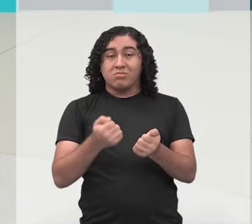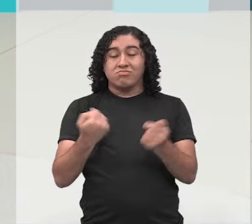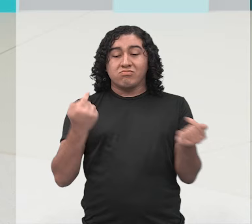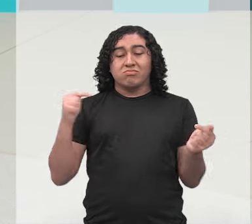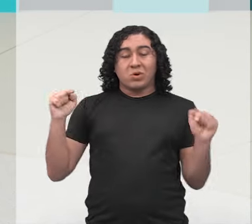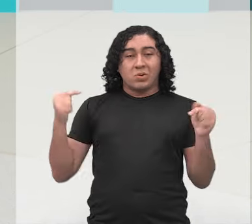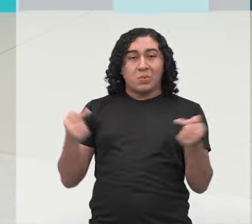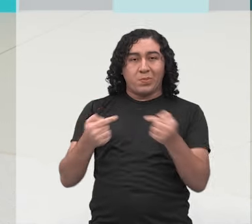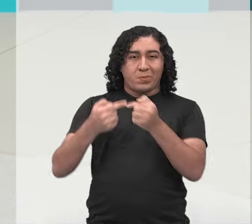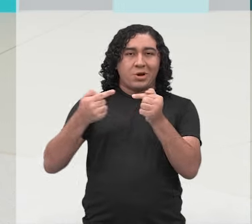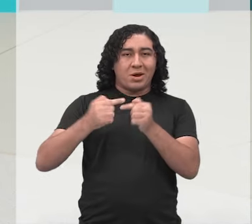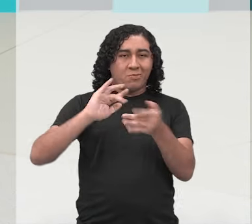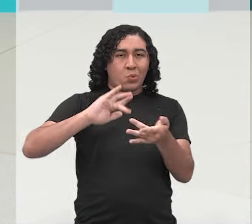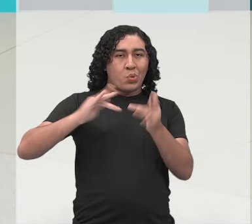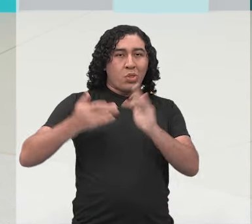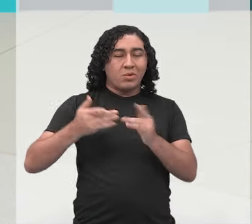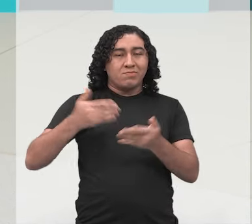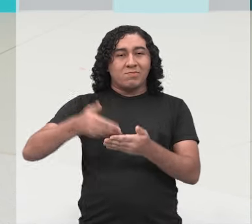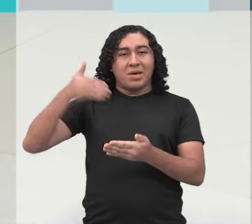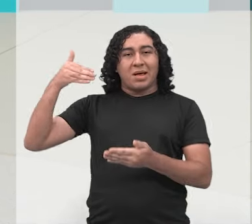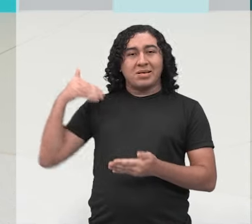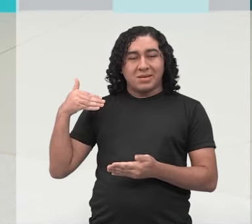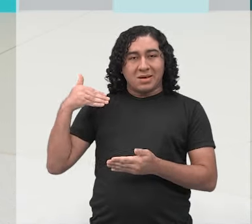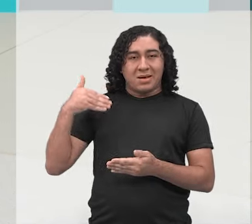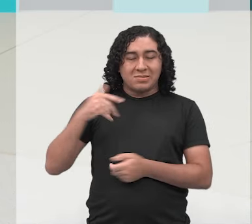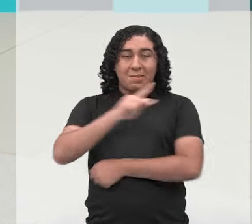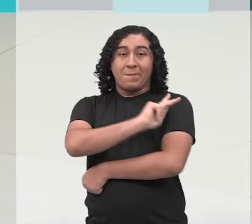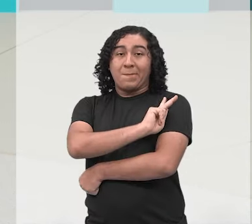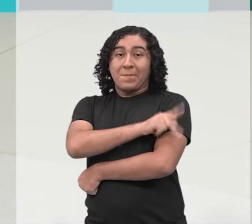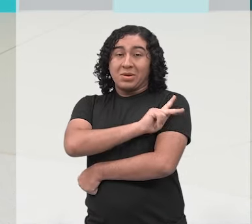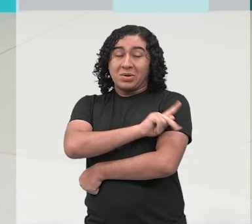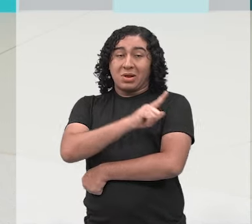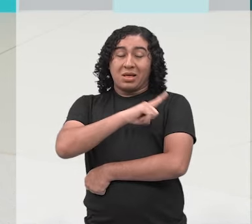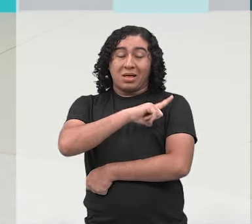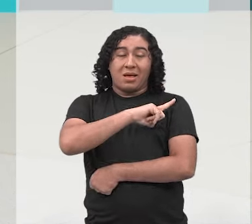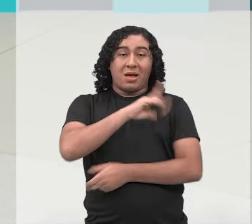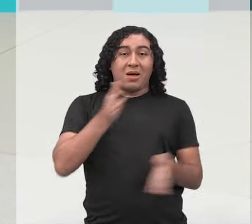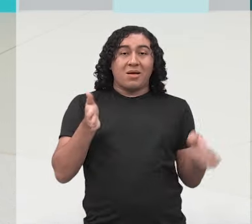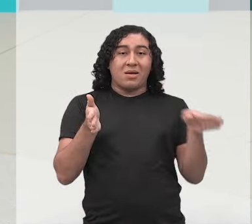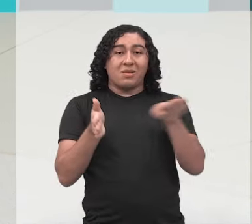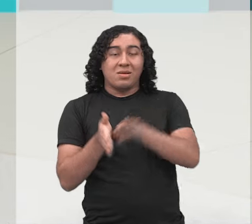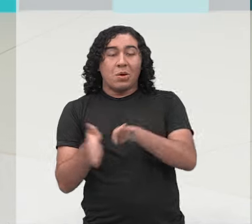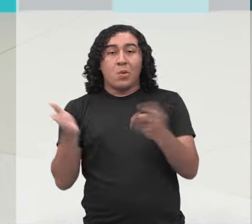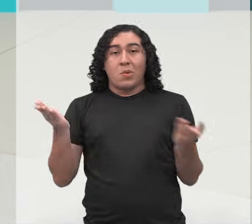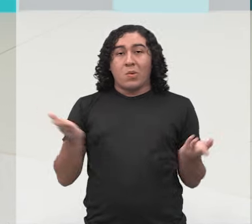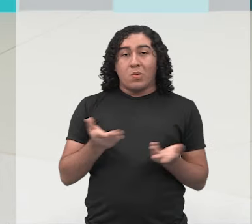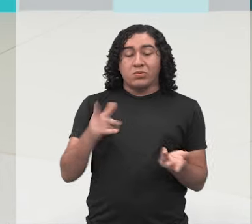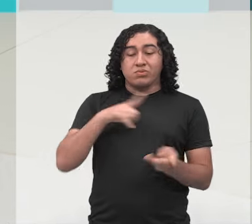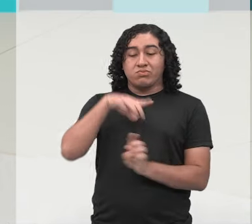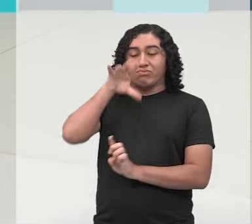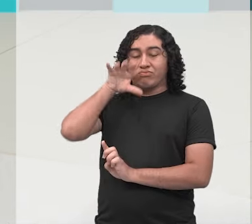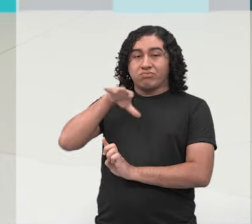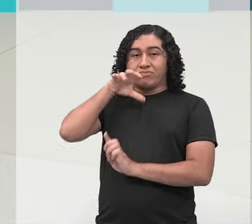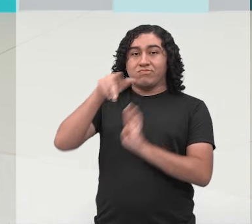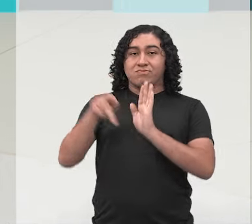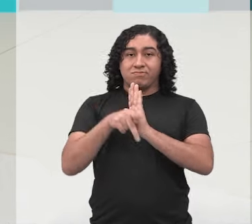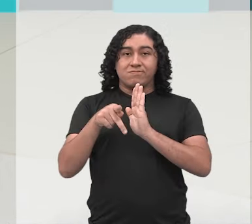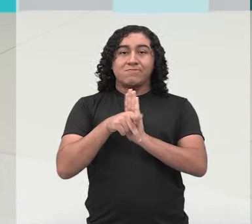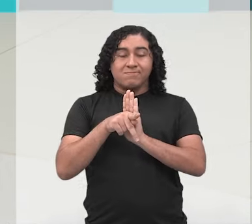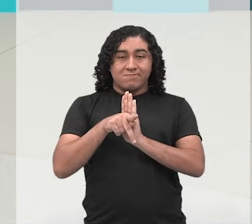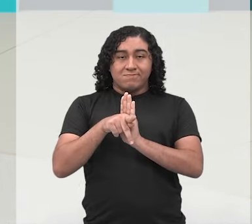na pré-história. E essa pré-história que vai nos acompanhar até os dias de hoje, trazendo influências dentro da